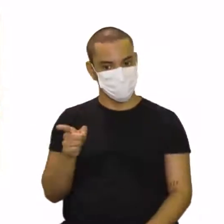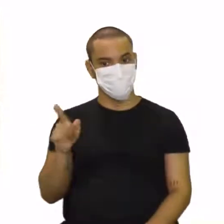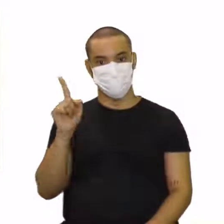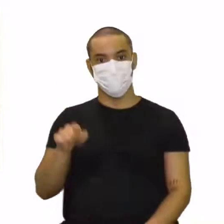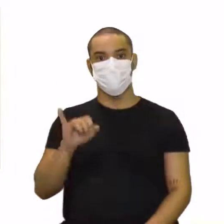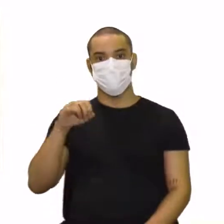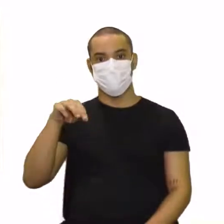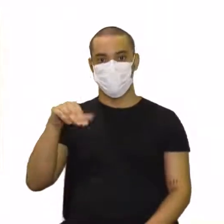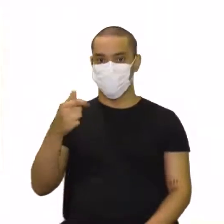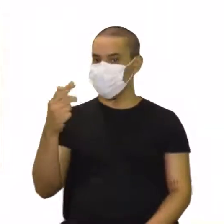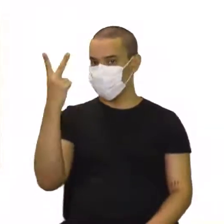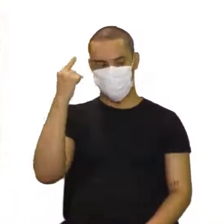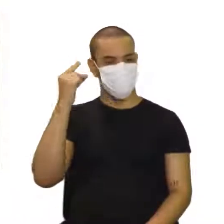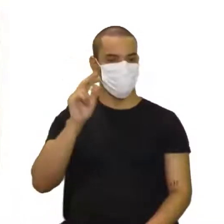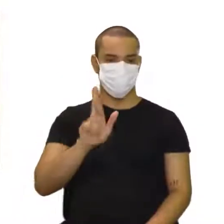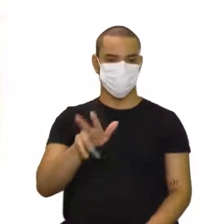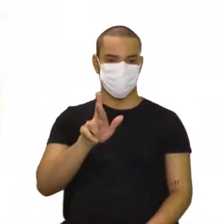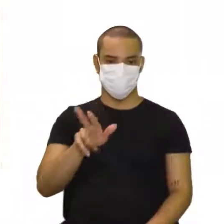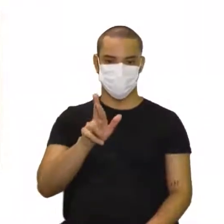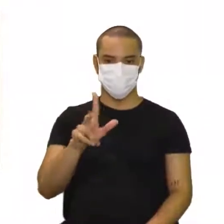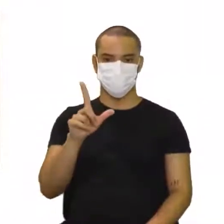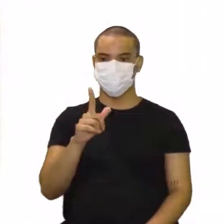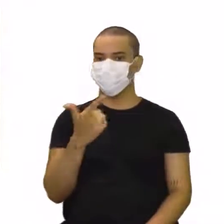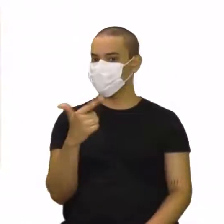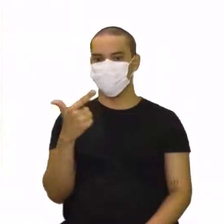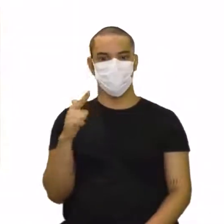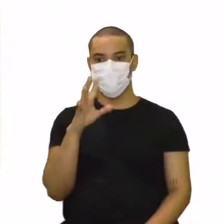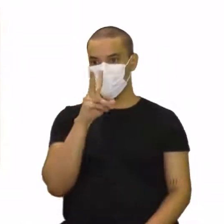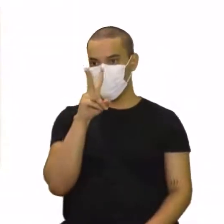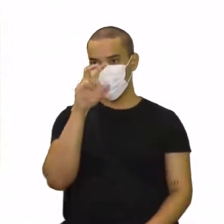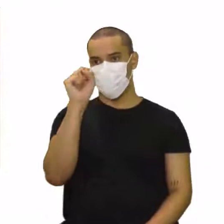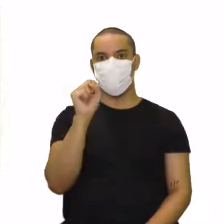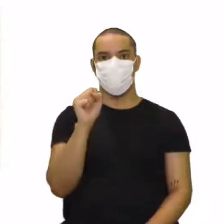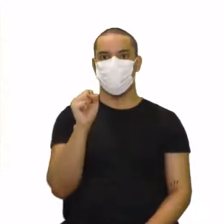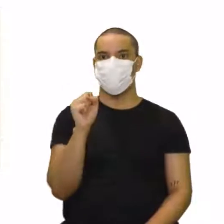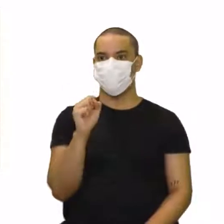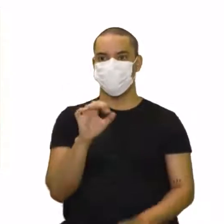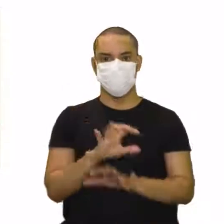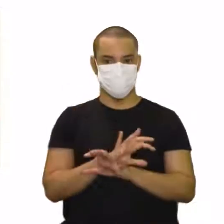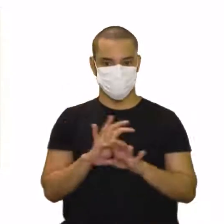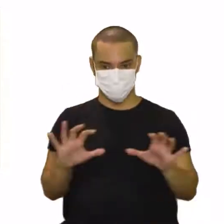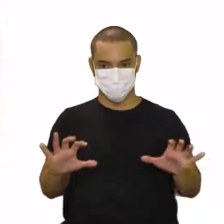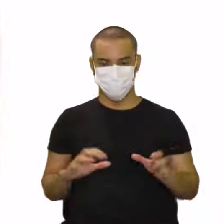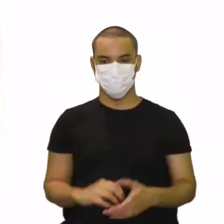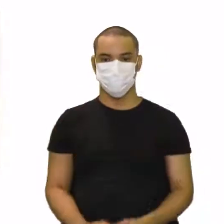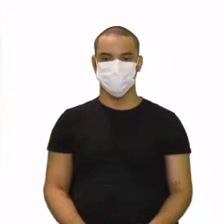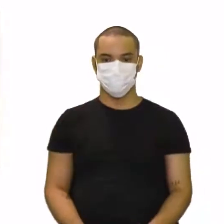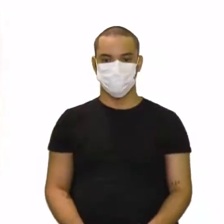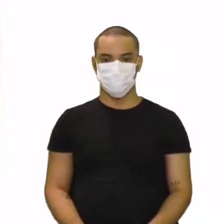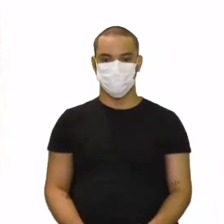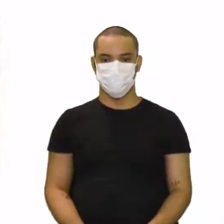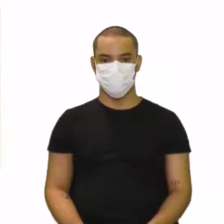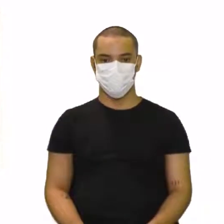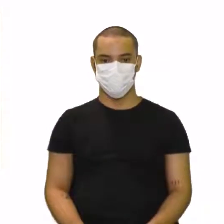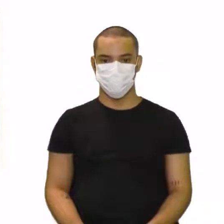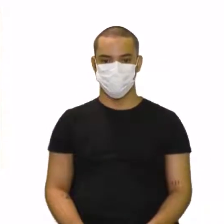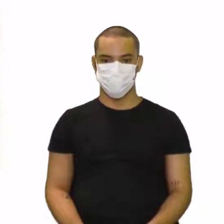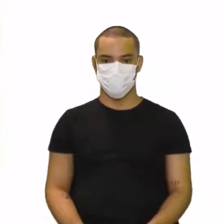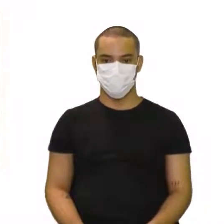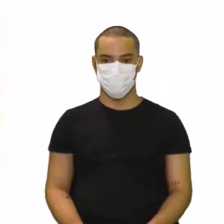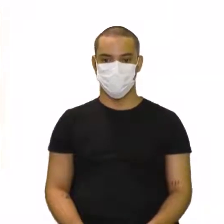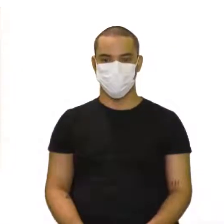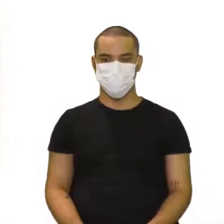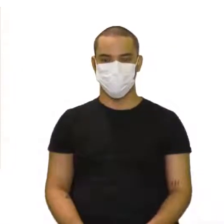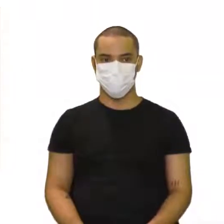ímãs normais, tá? Eles não têm força o suficiente para acelerar esses